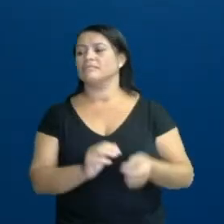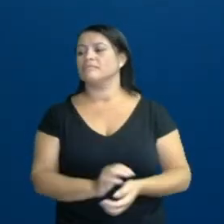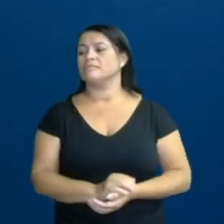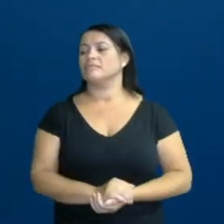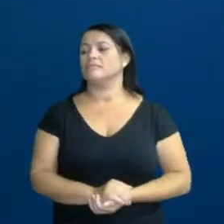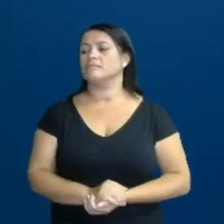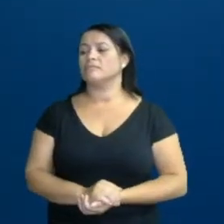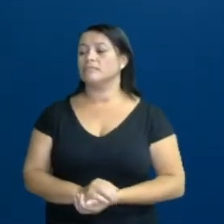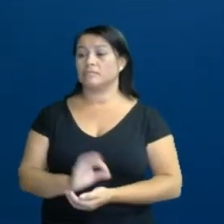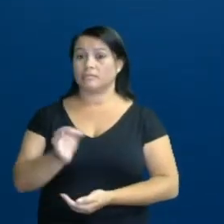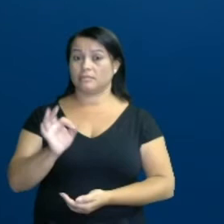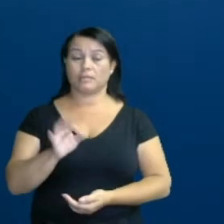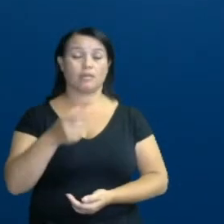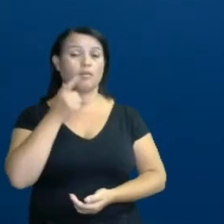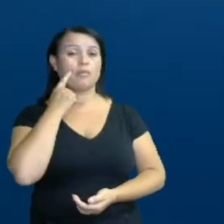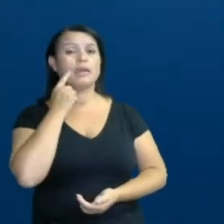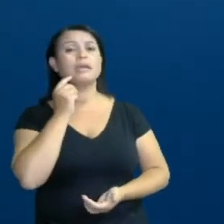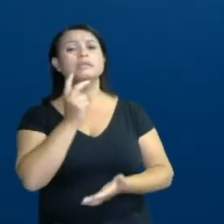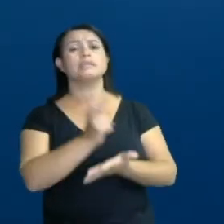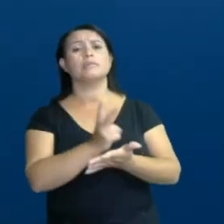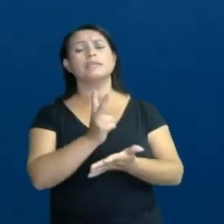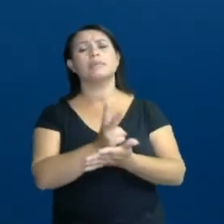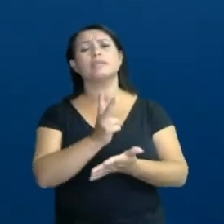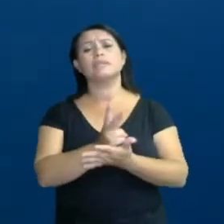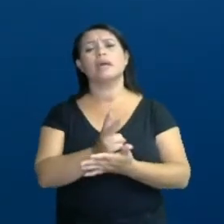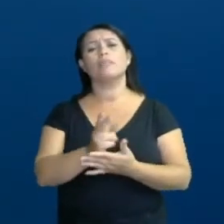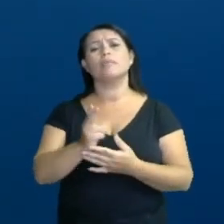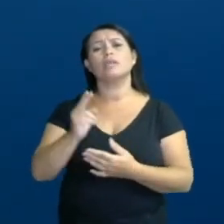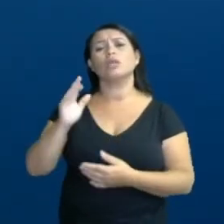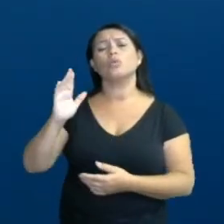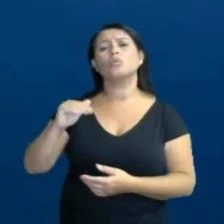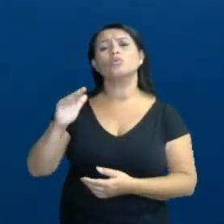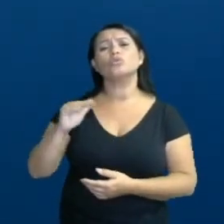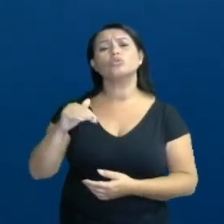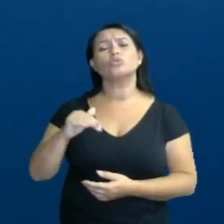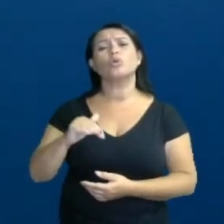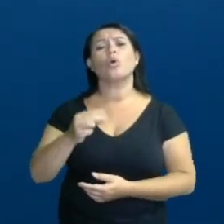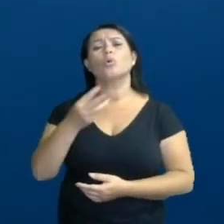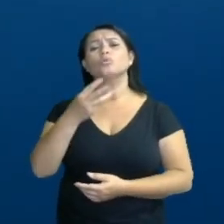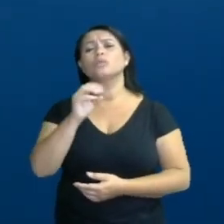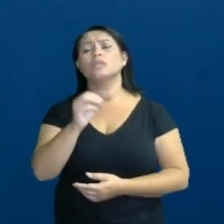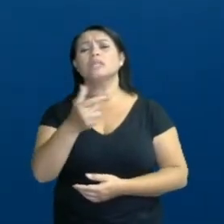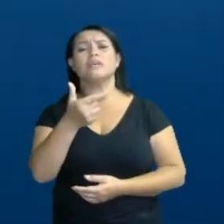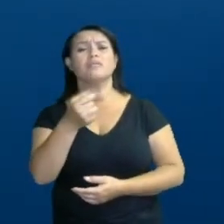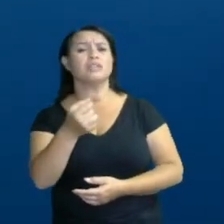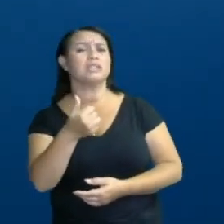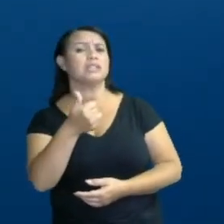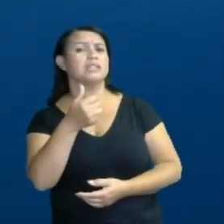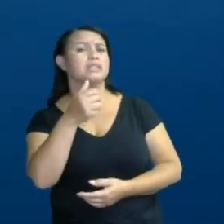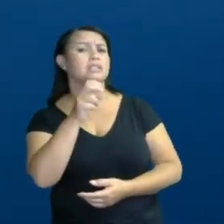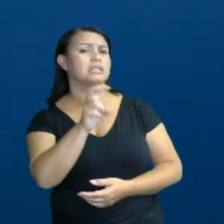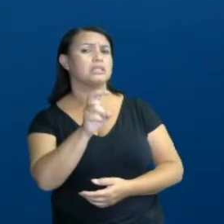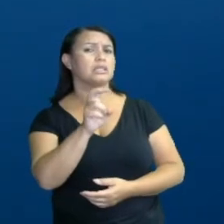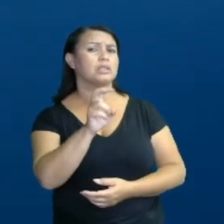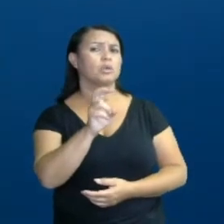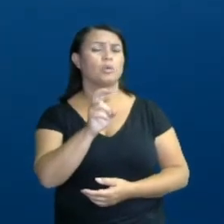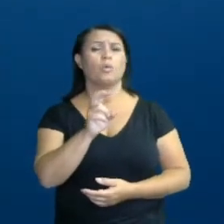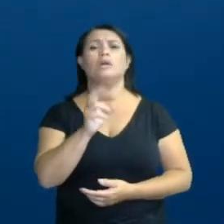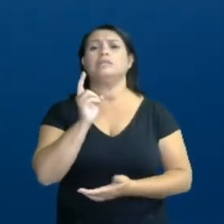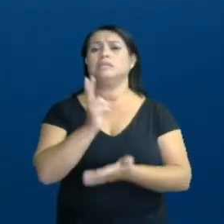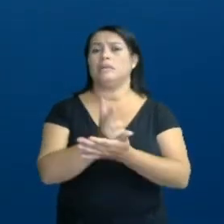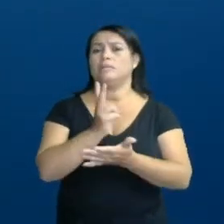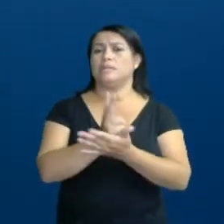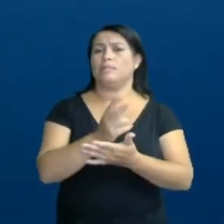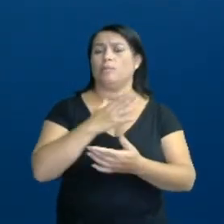115%, tá certo? Então, toda vez que o desconto for dado, 30, 20, 5, então sempre